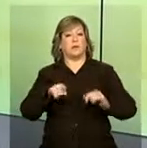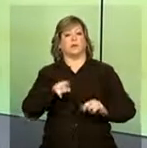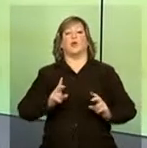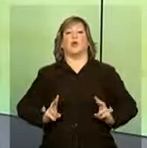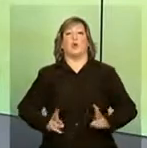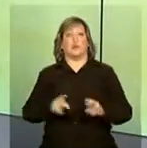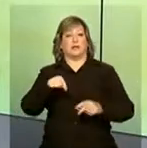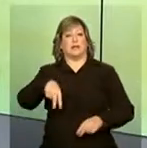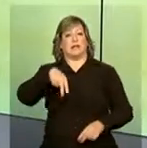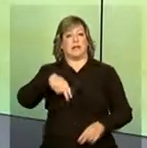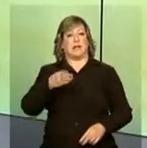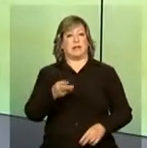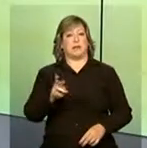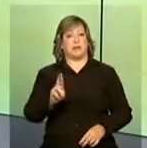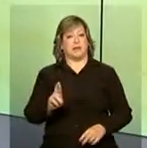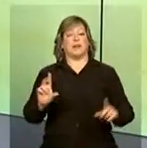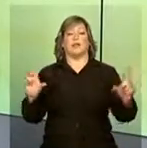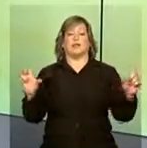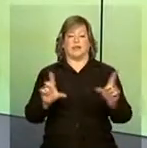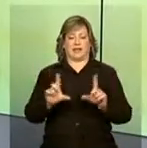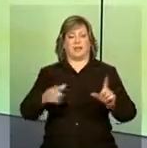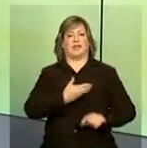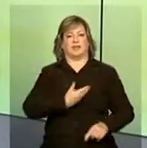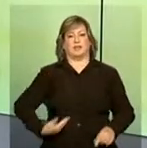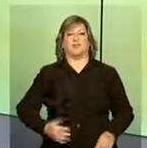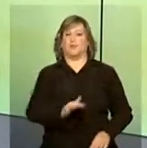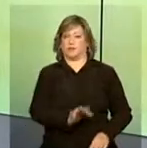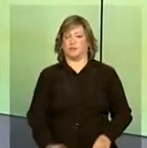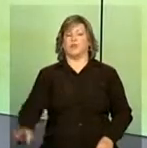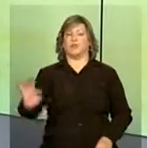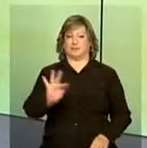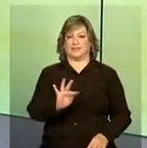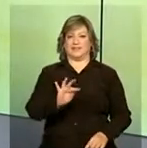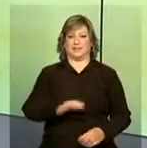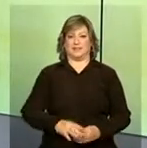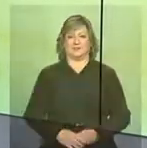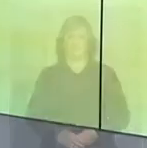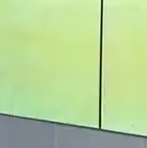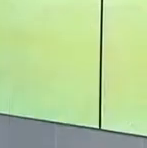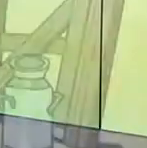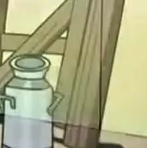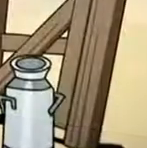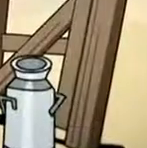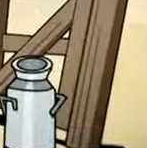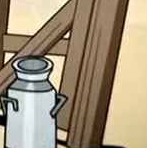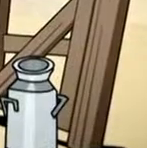informações. Continue com a gente aqui na NBR, a TV do Governo Federal.